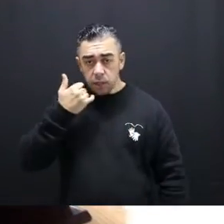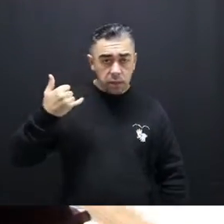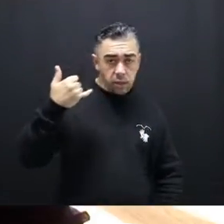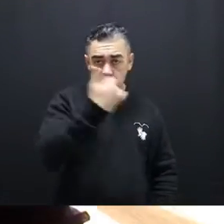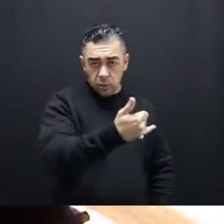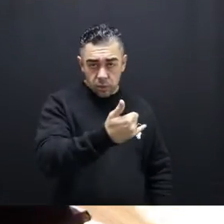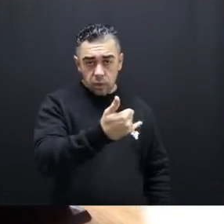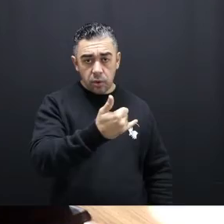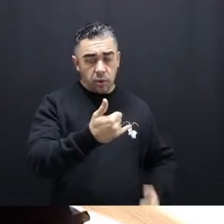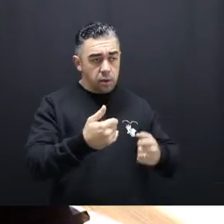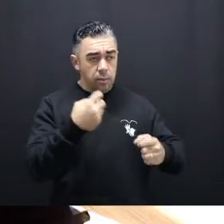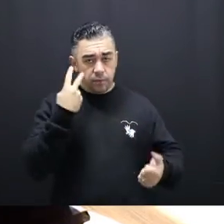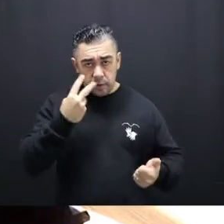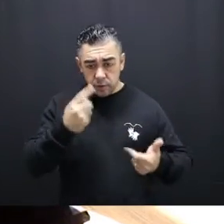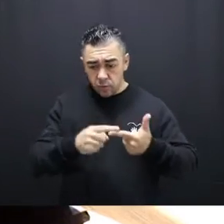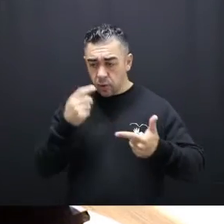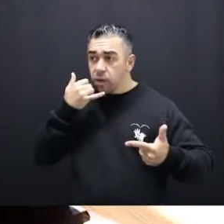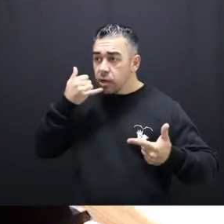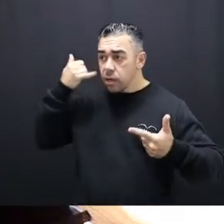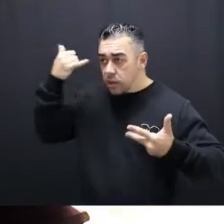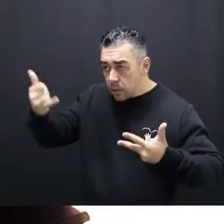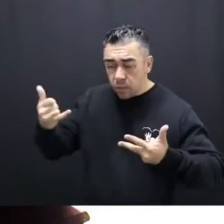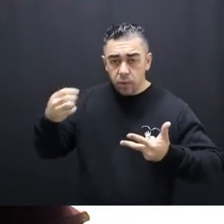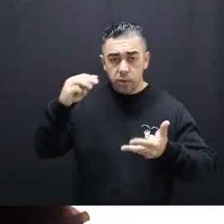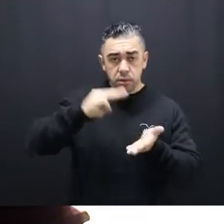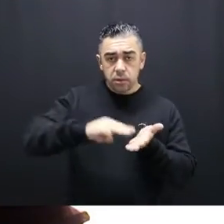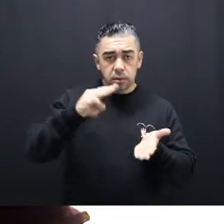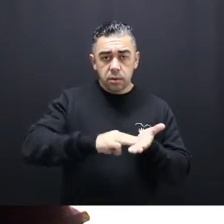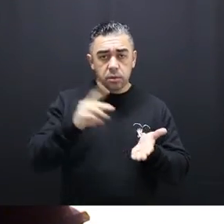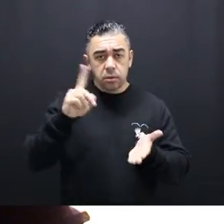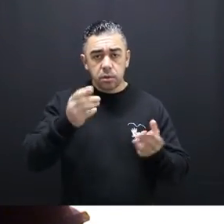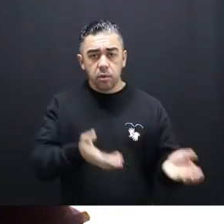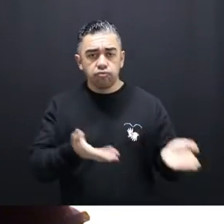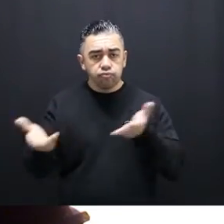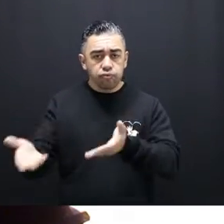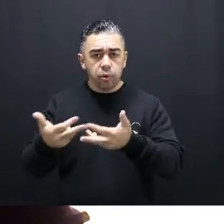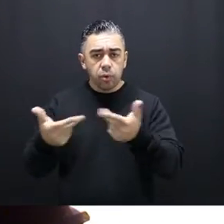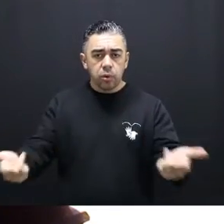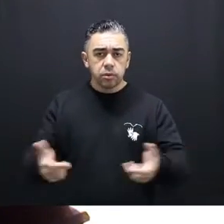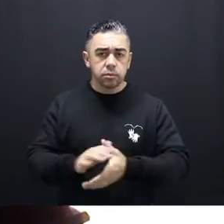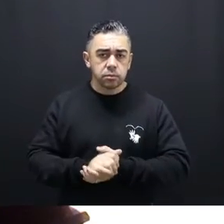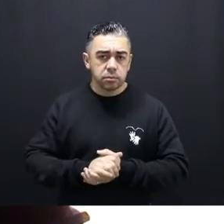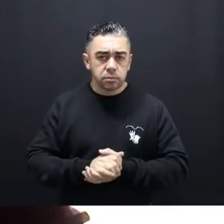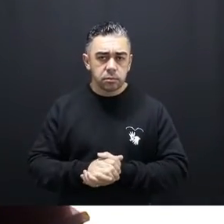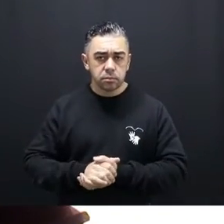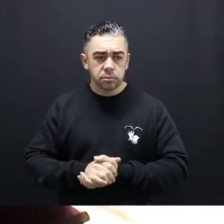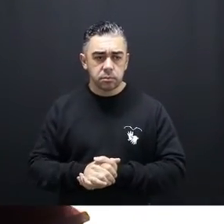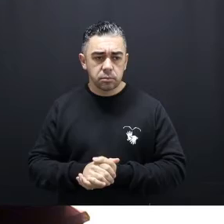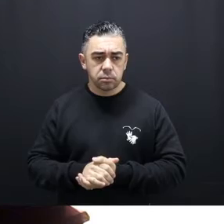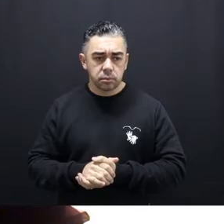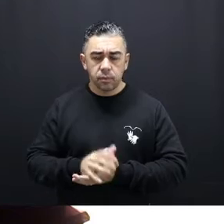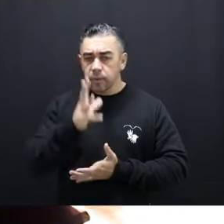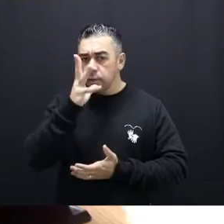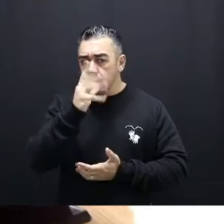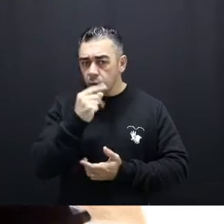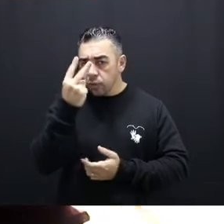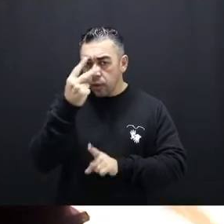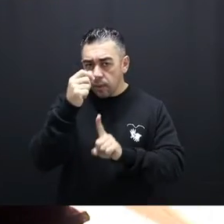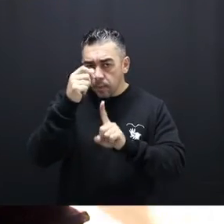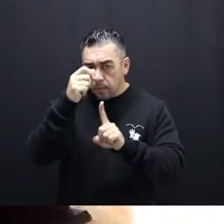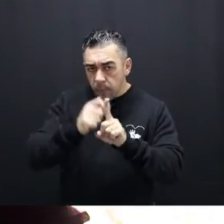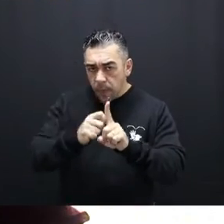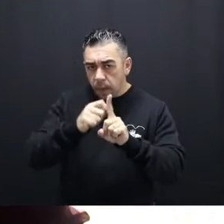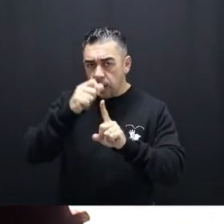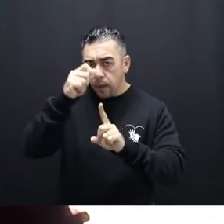querer para ir para o vereador dele para ligar para o secretário para não deixar descarregar os equipamentos e Demorou dois meses para a gente